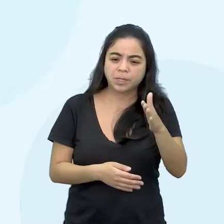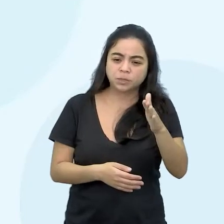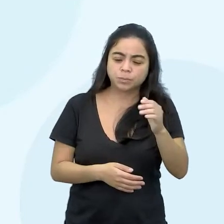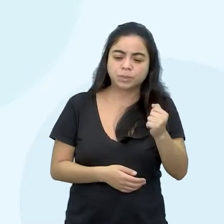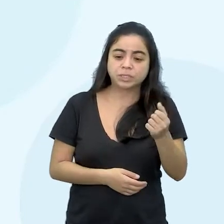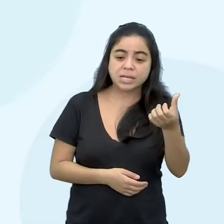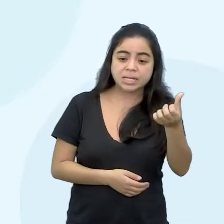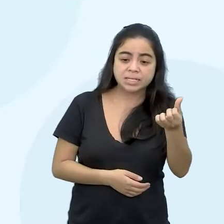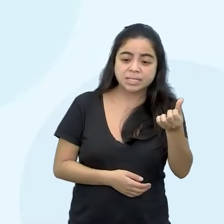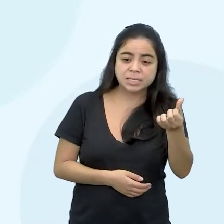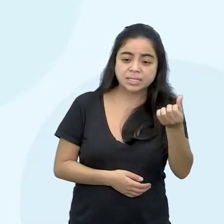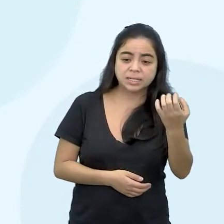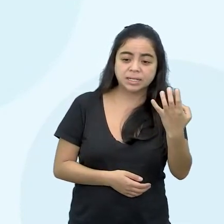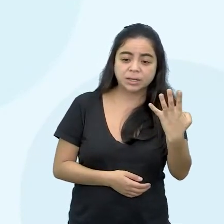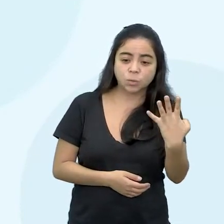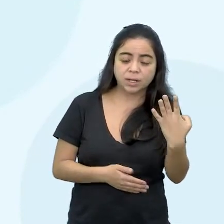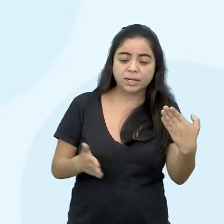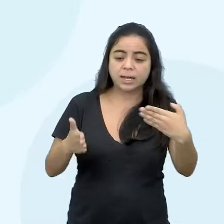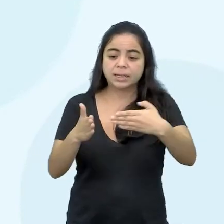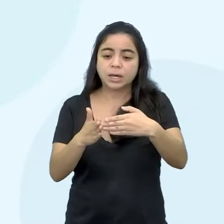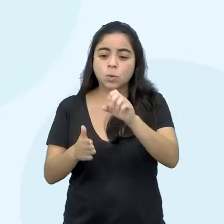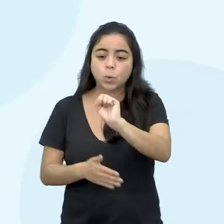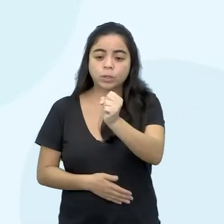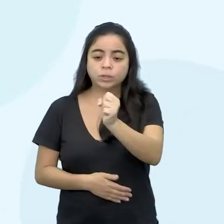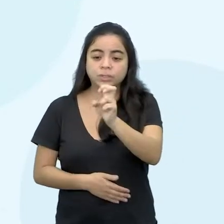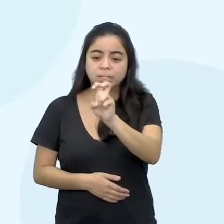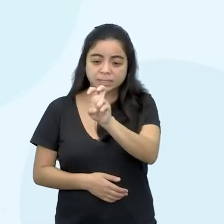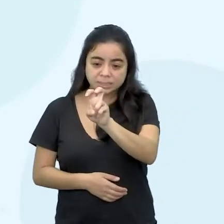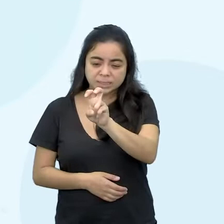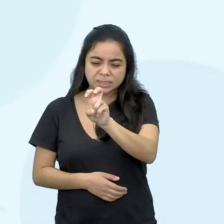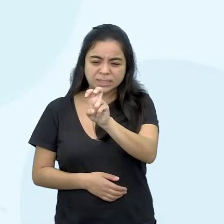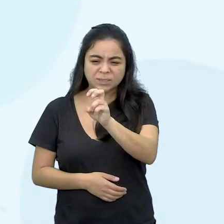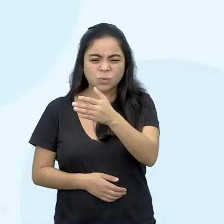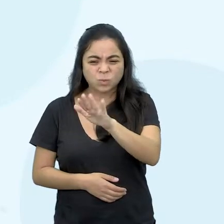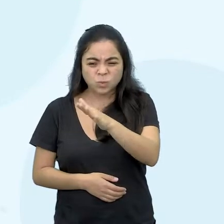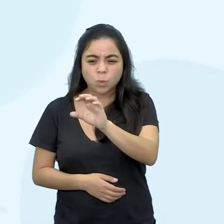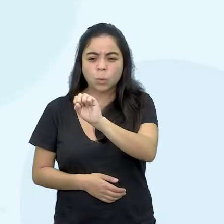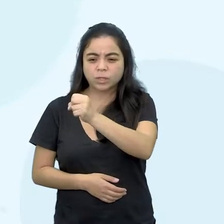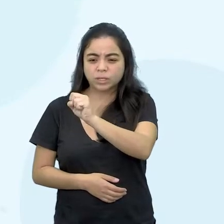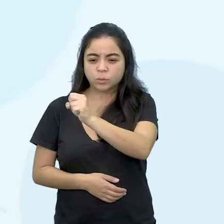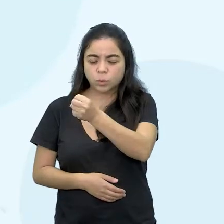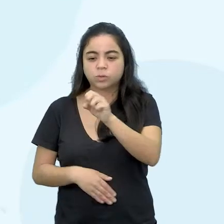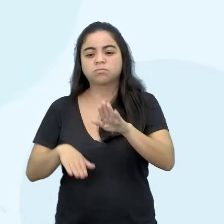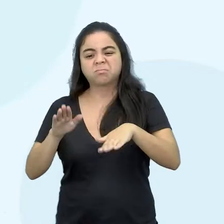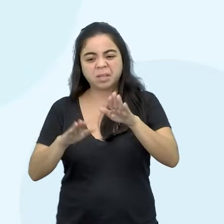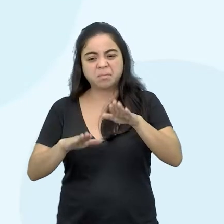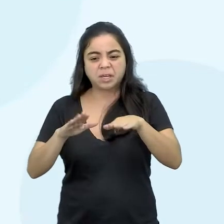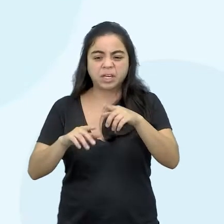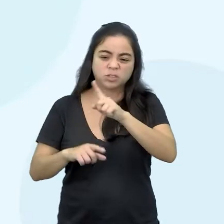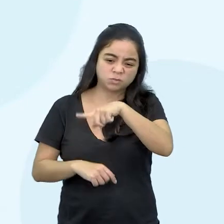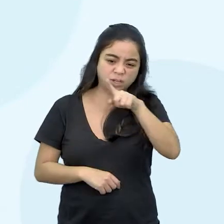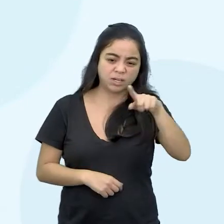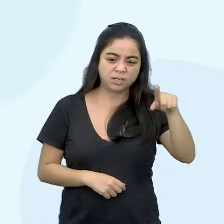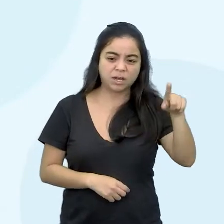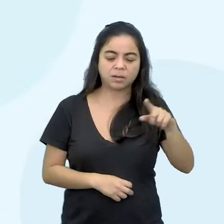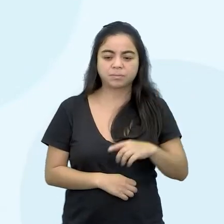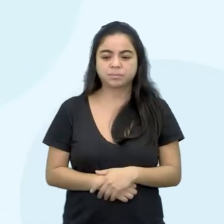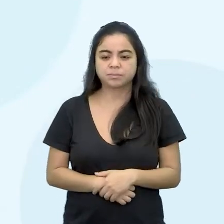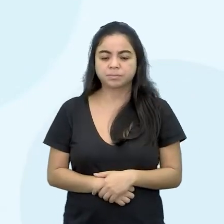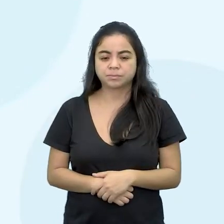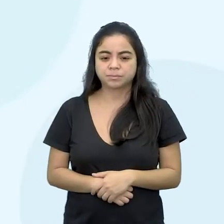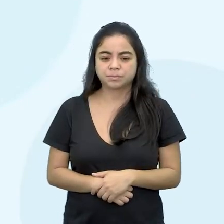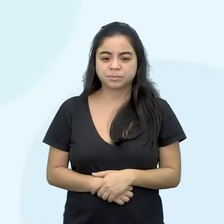de 64 a 85 ou 88, dependendo do parâmetro que a gente utilize, né, para